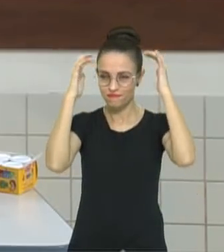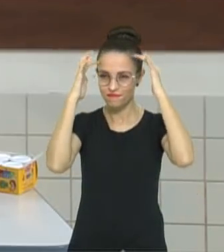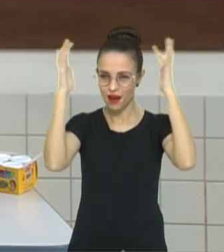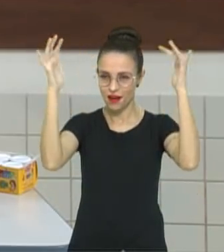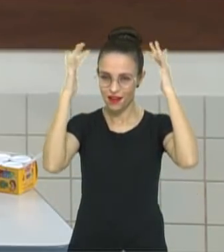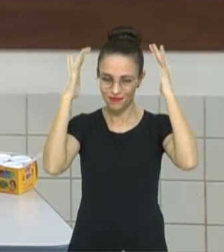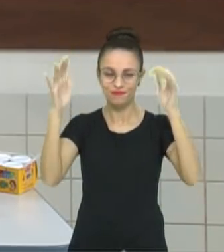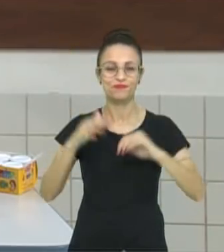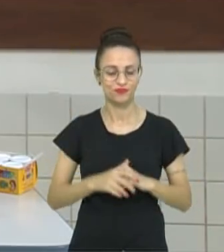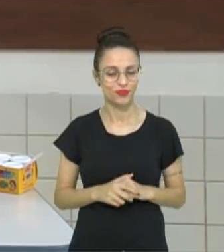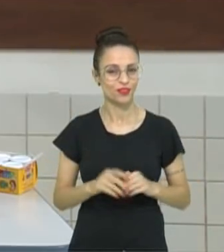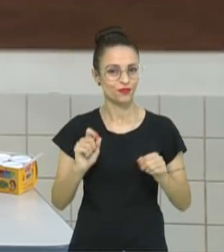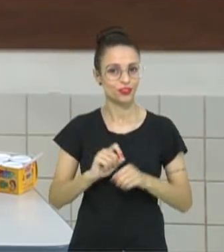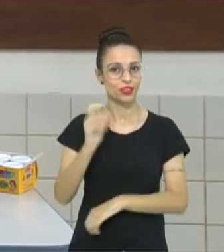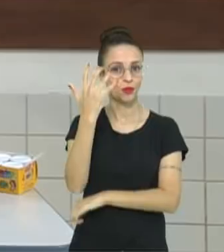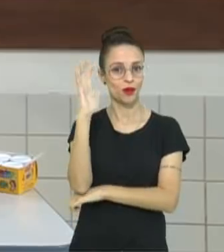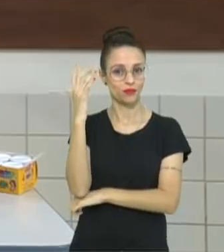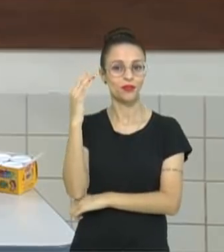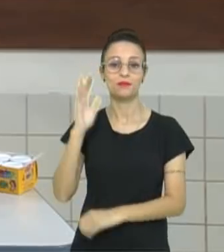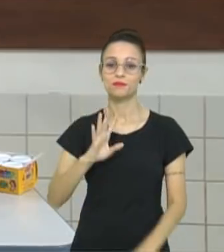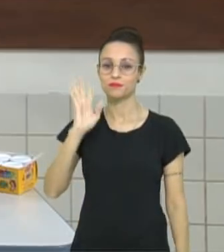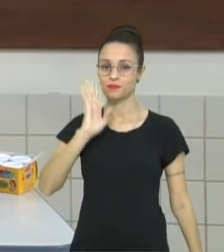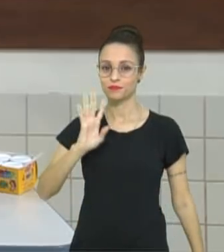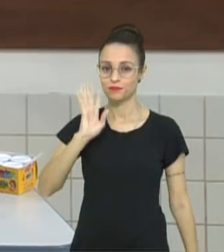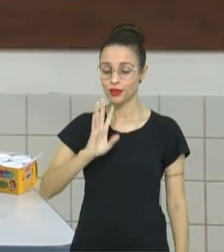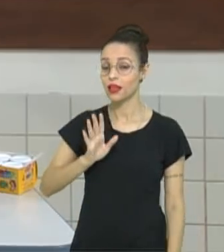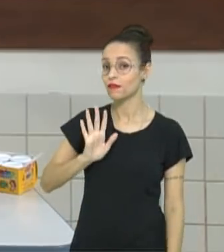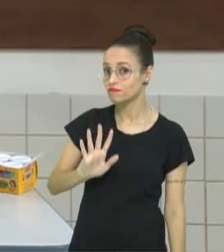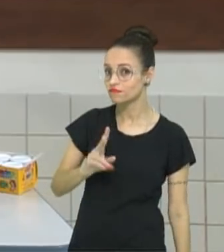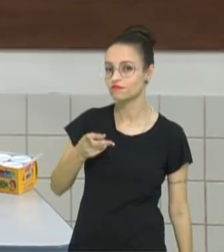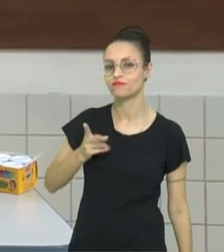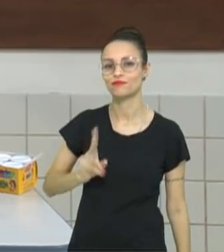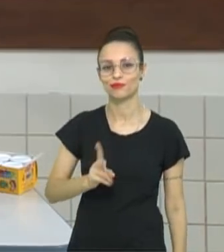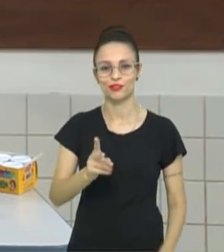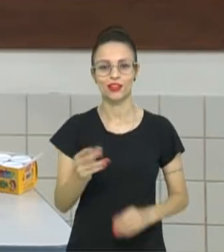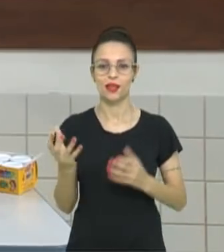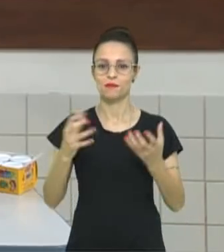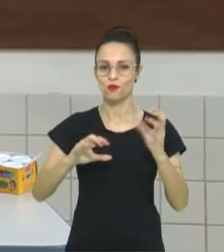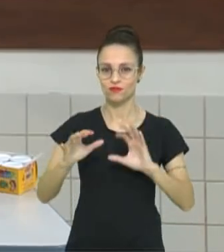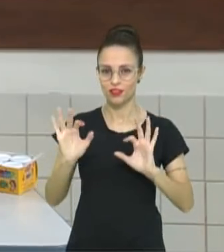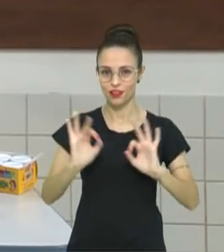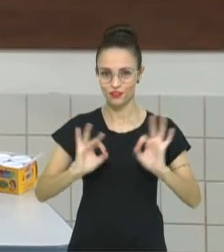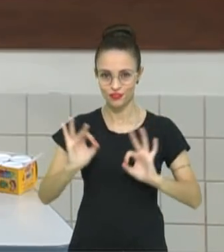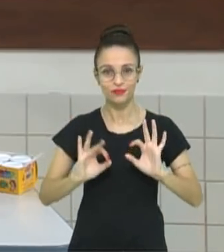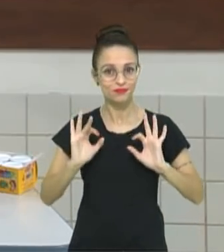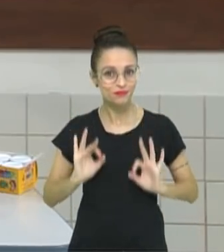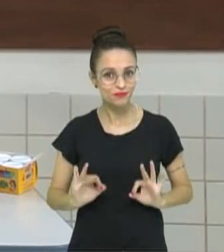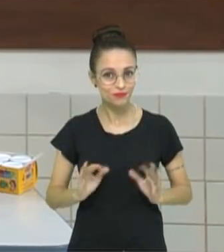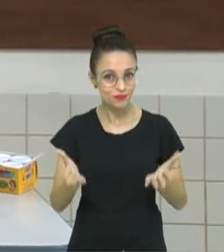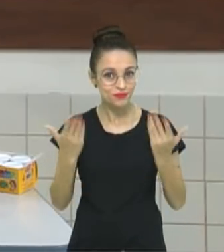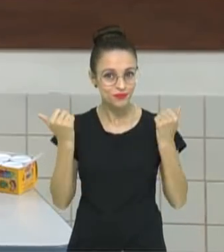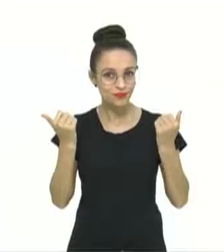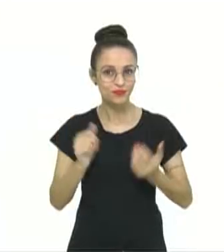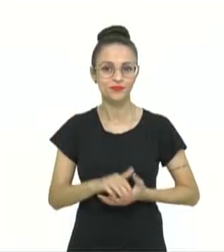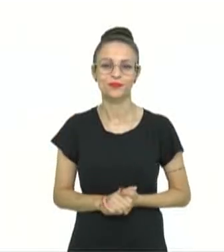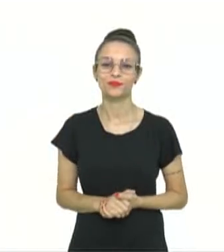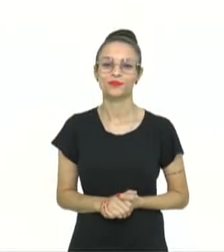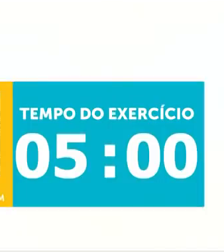criatividade e fazer uma árvore bem legal para a gente continuar na montagem da maquete, certo, gente? Vamos lá?